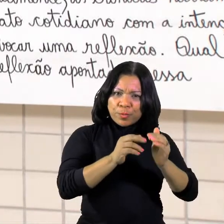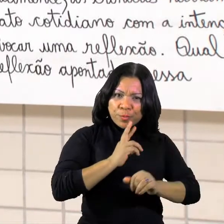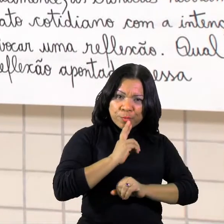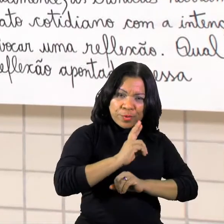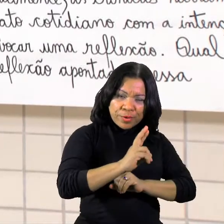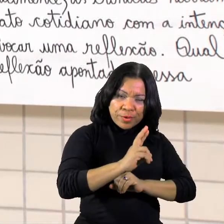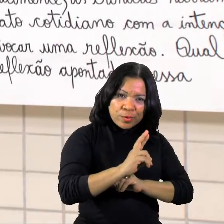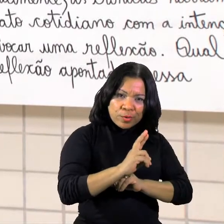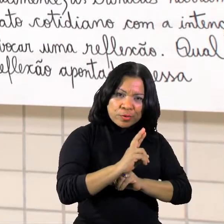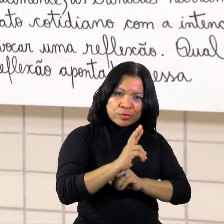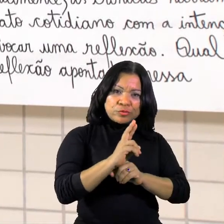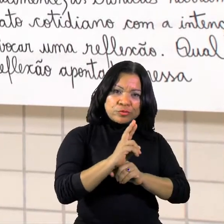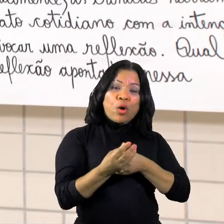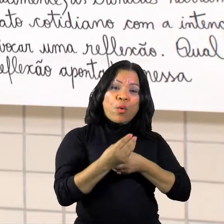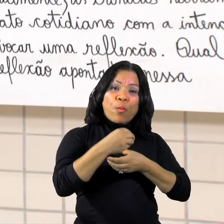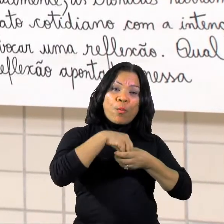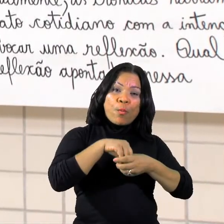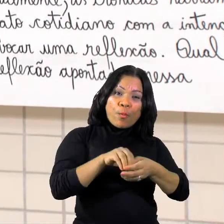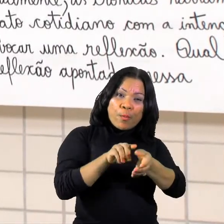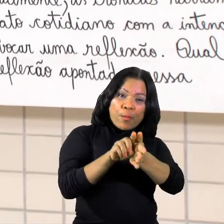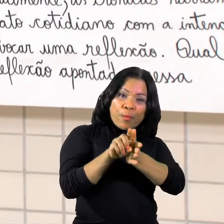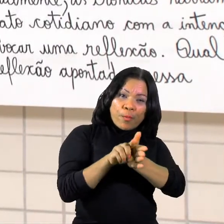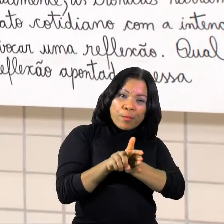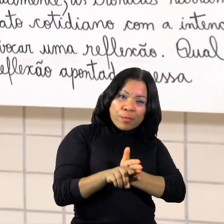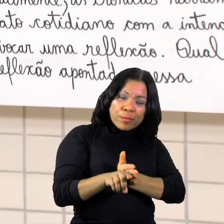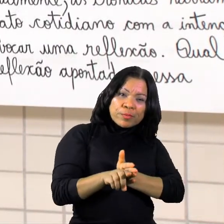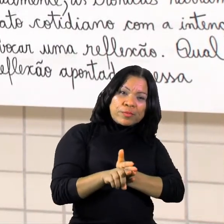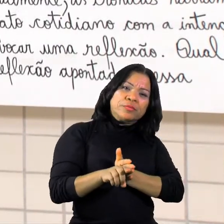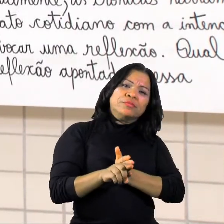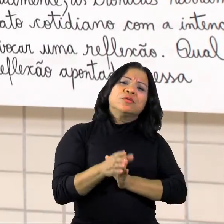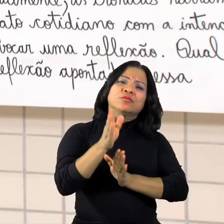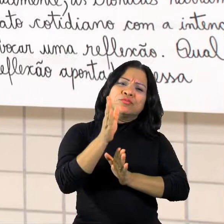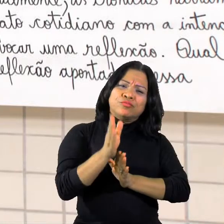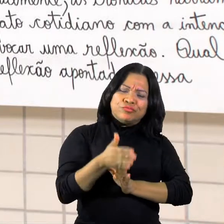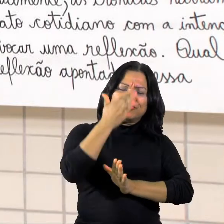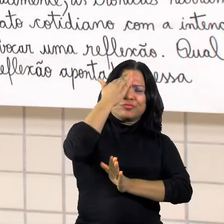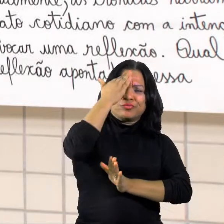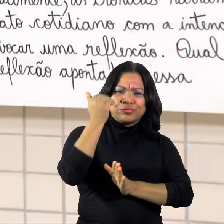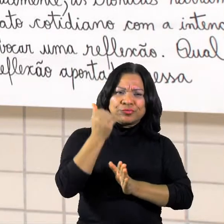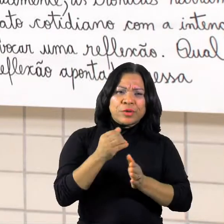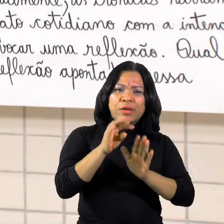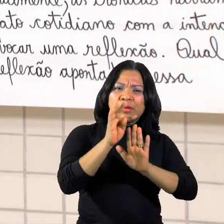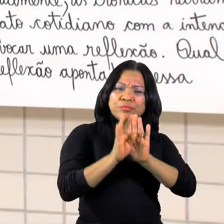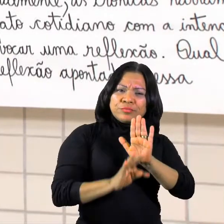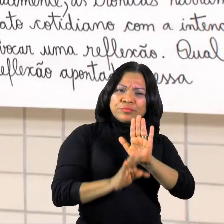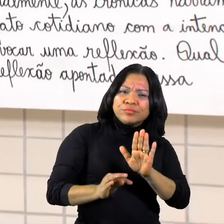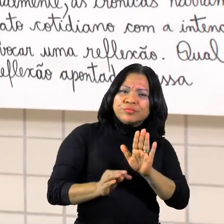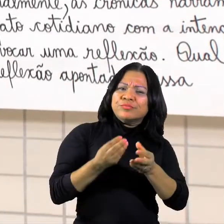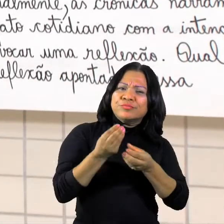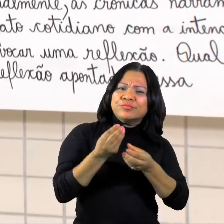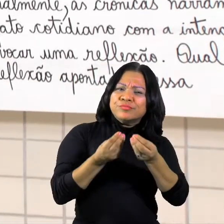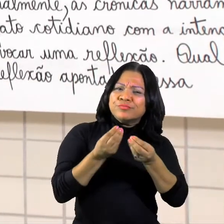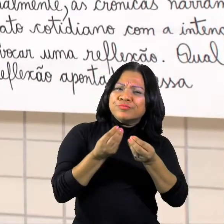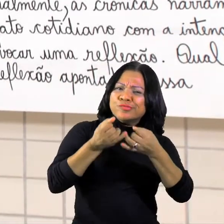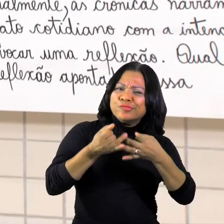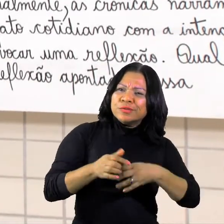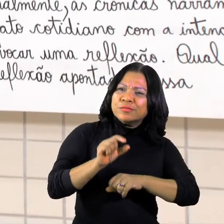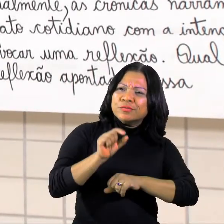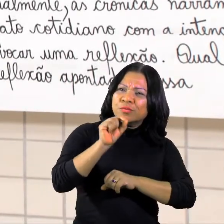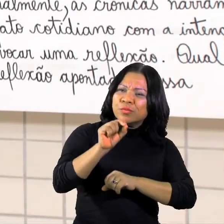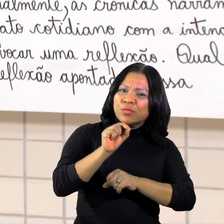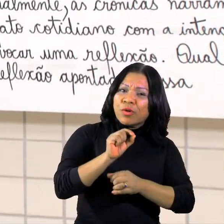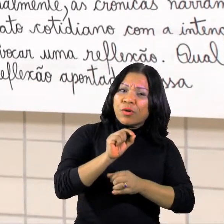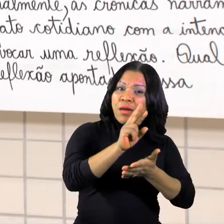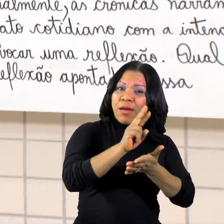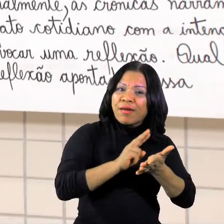Pelo questionamento já dá para perceber do que esse texto se trata, vocês já podem inferir que o texto vai narrar